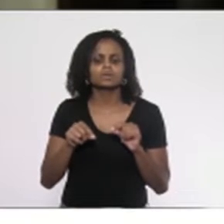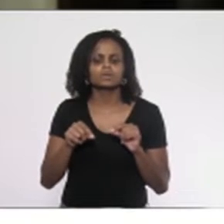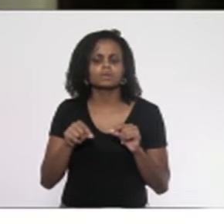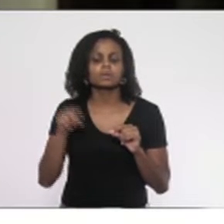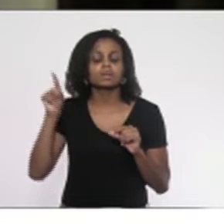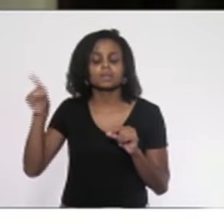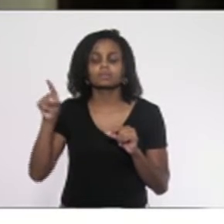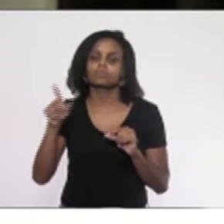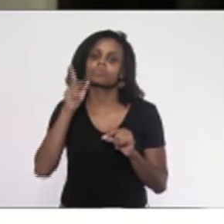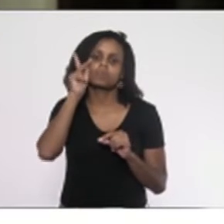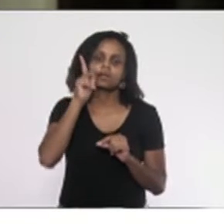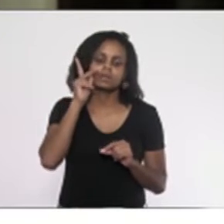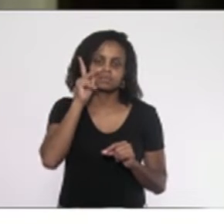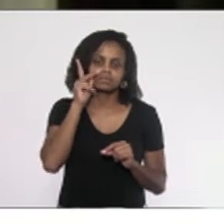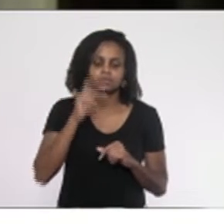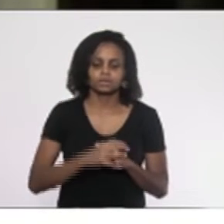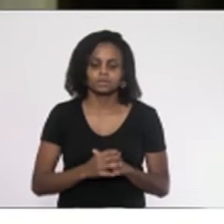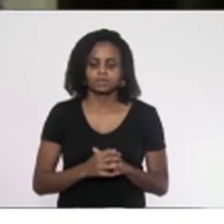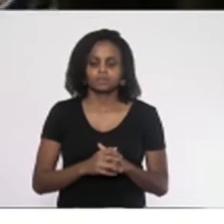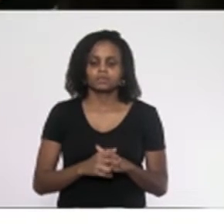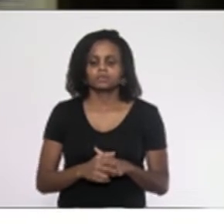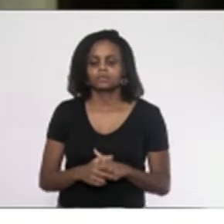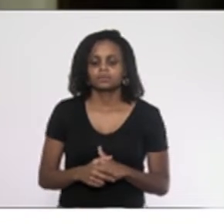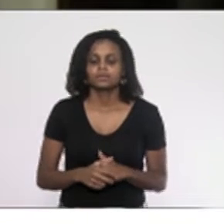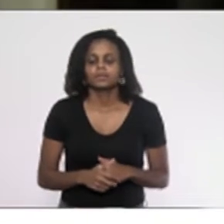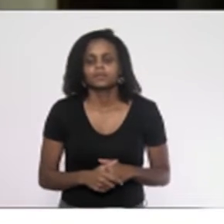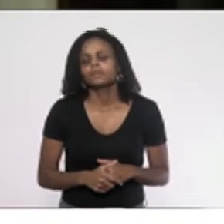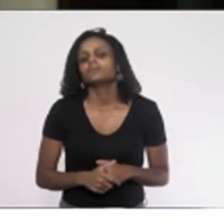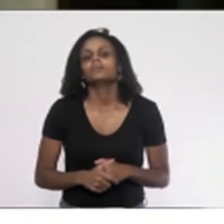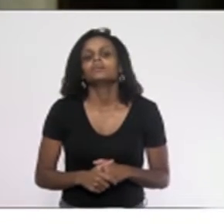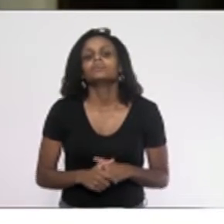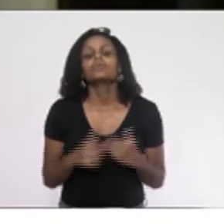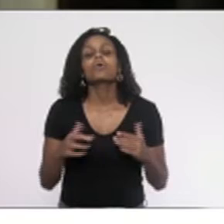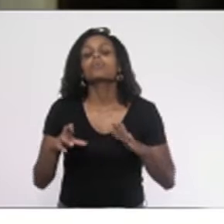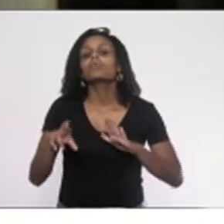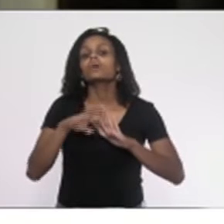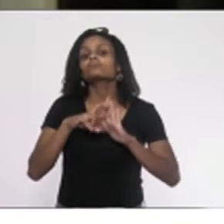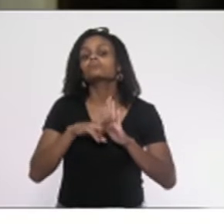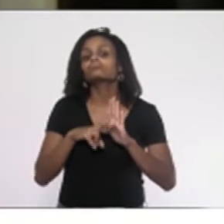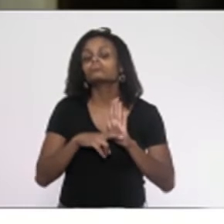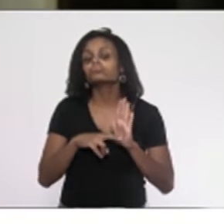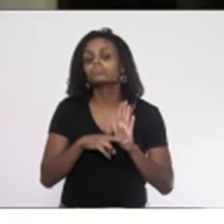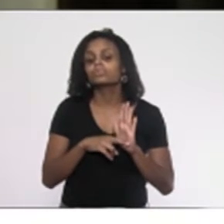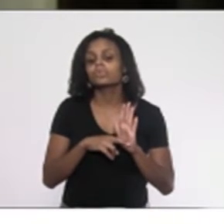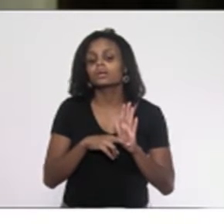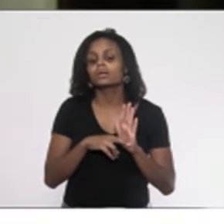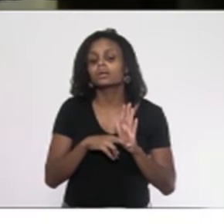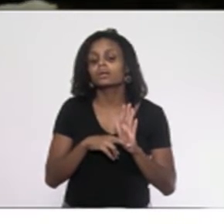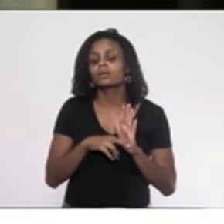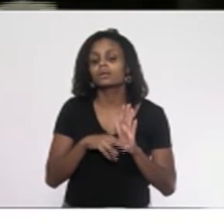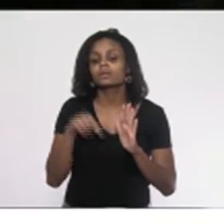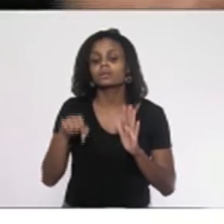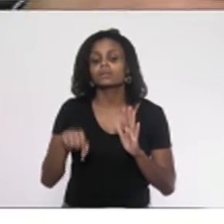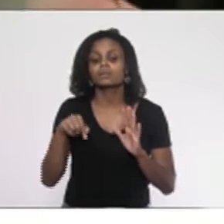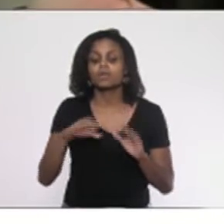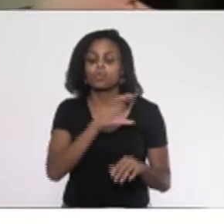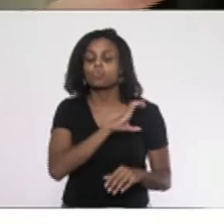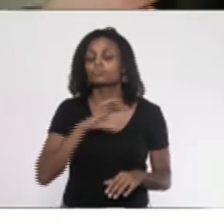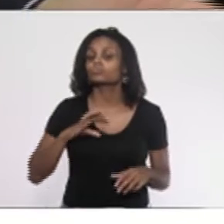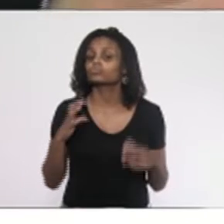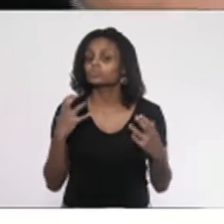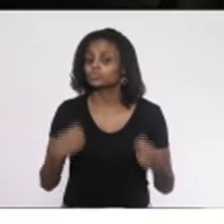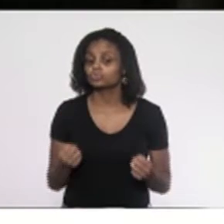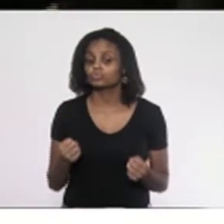em plenário. Qual foi a norma que esta comissão adotou?